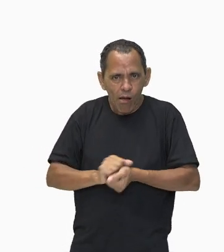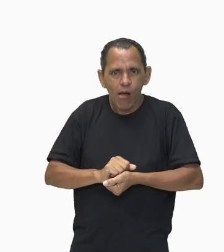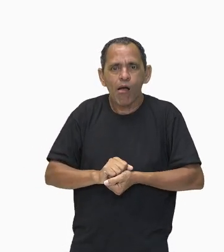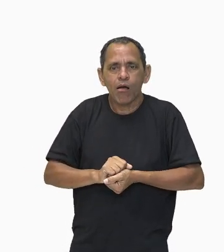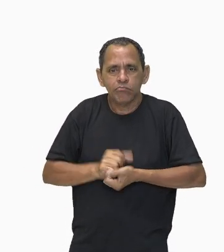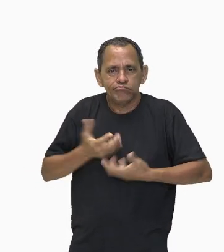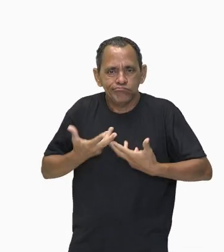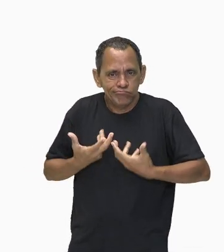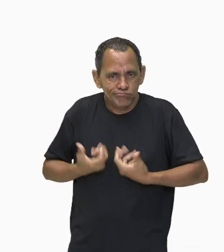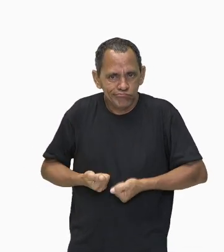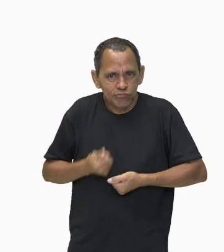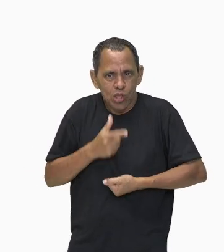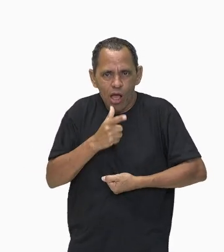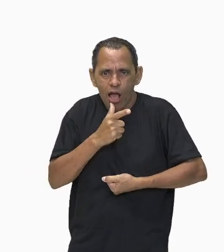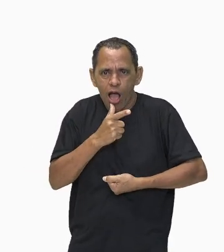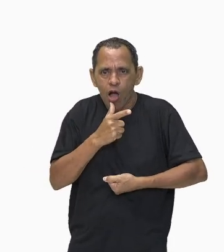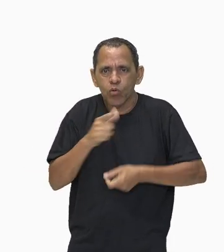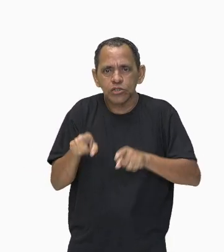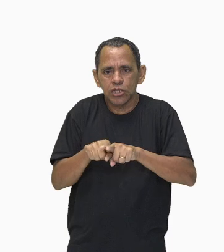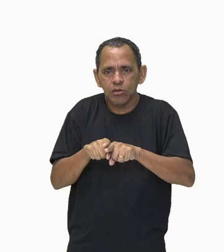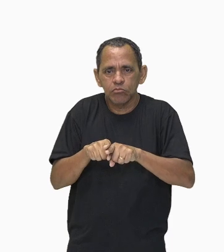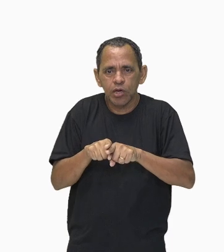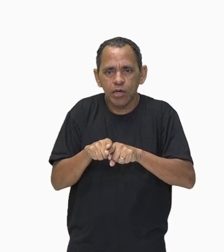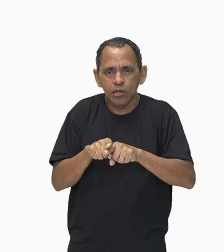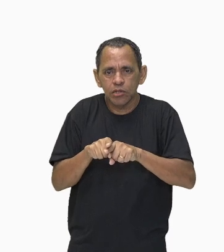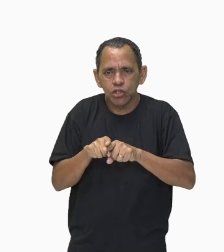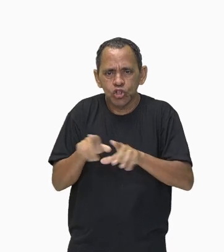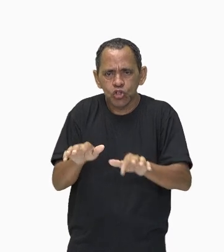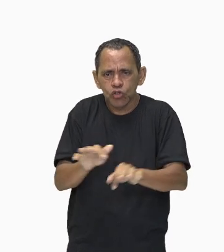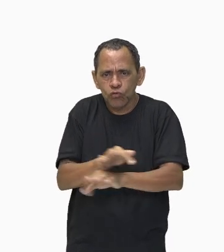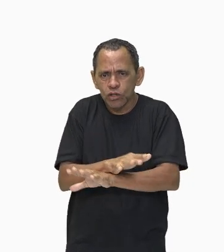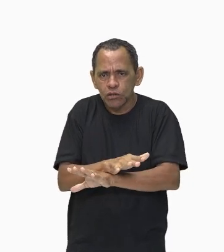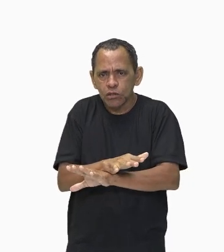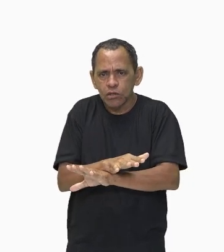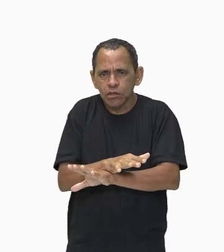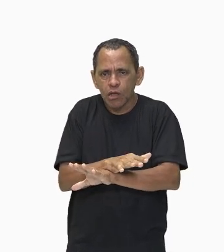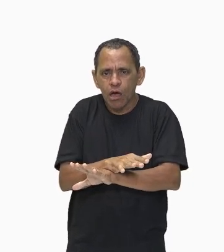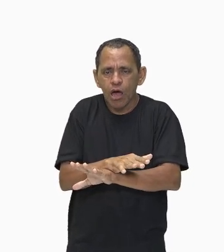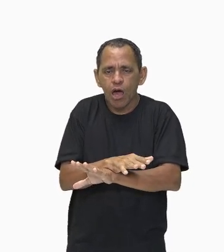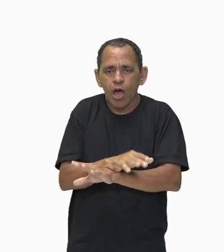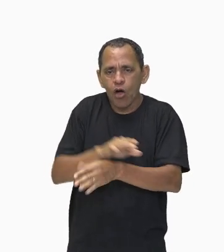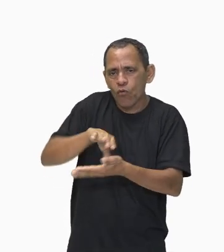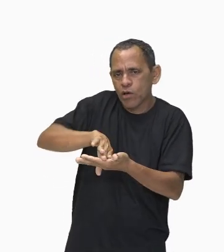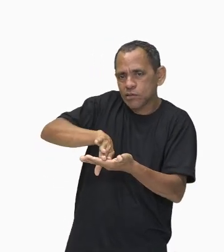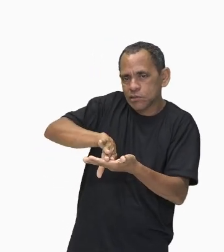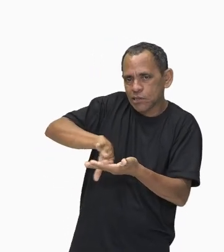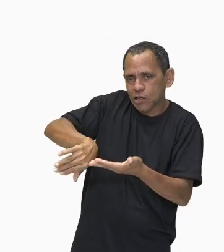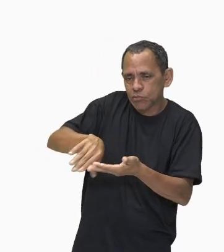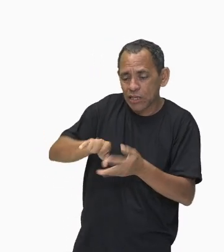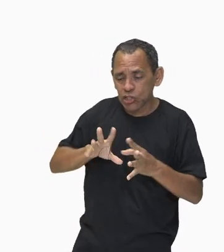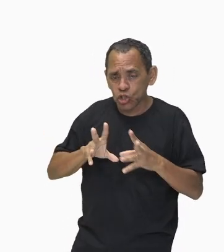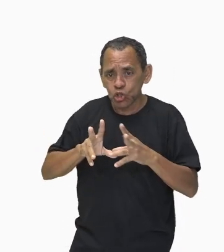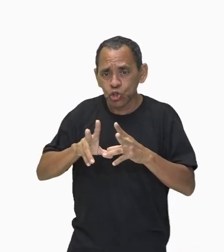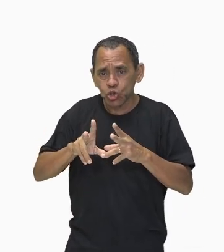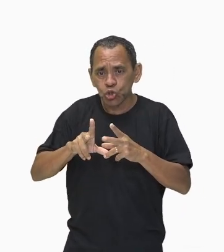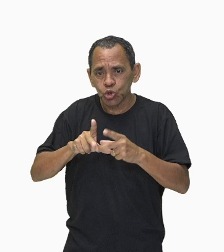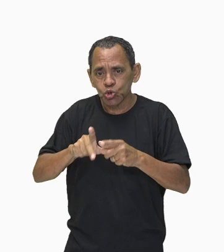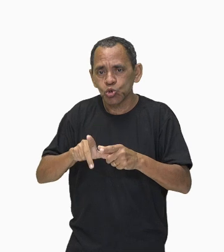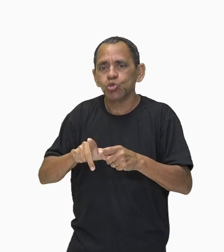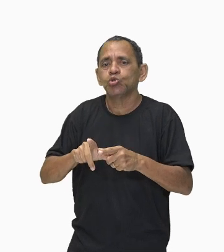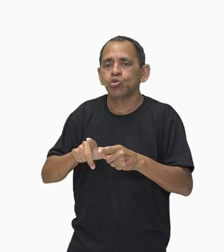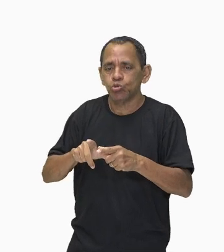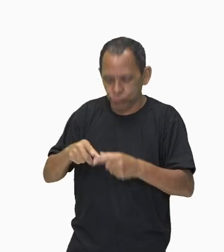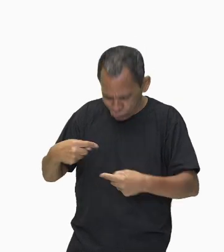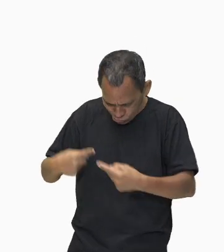de água e, no final desse intestino, vai ser eliminado tudo aquilo que não foi absorvido